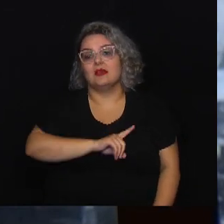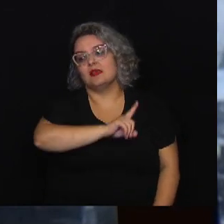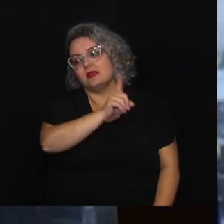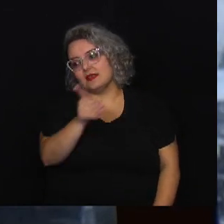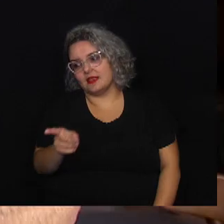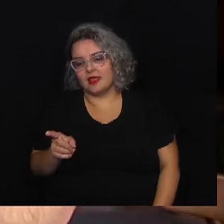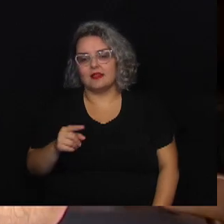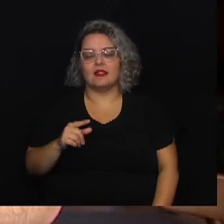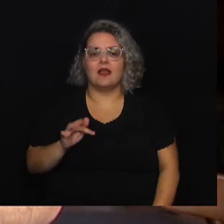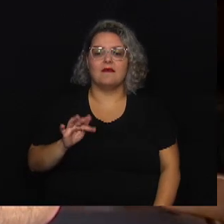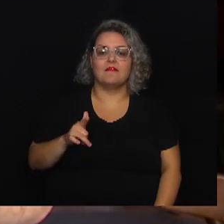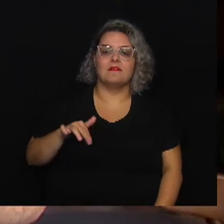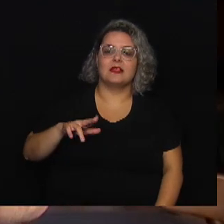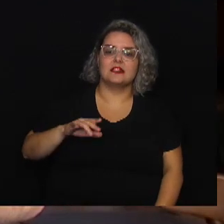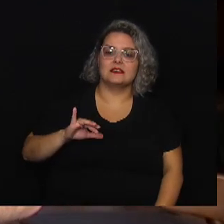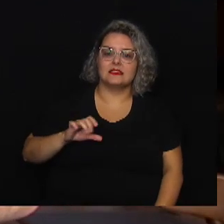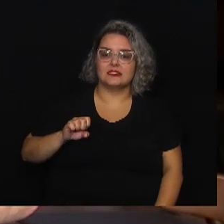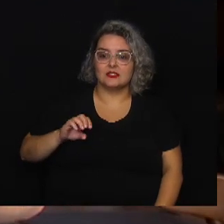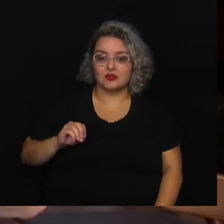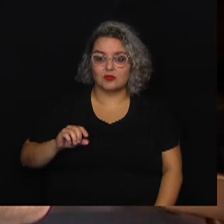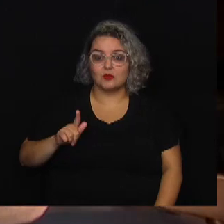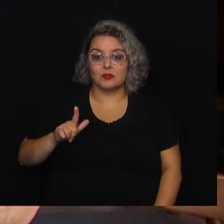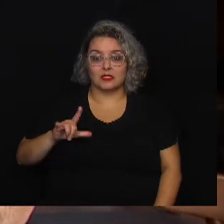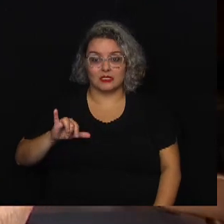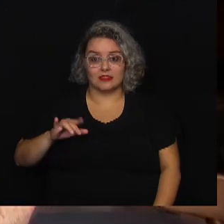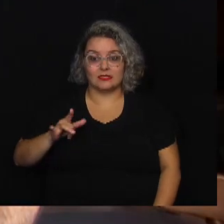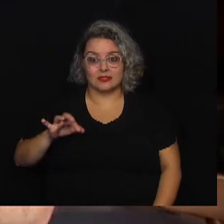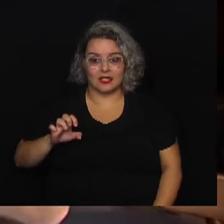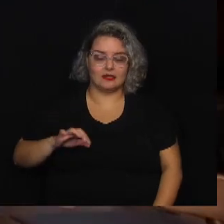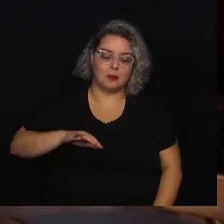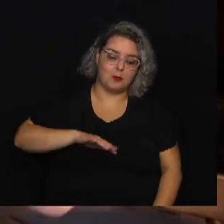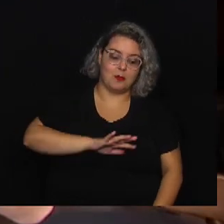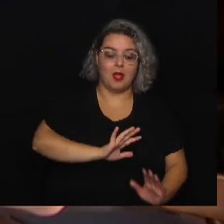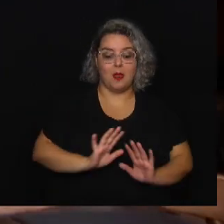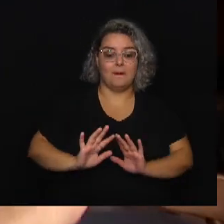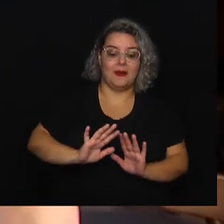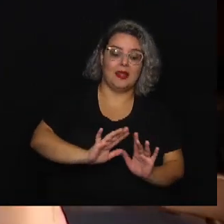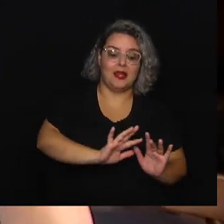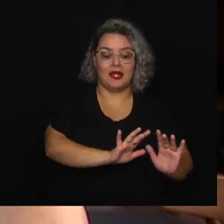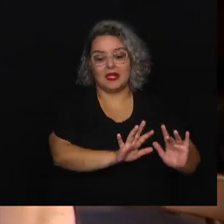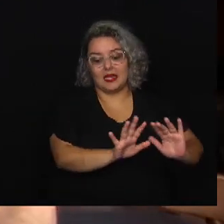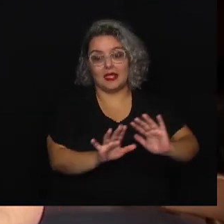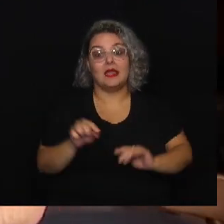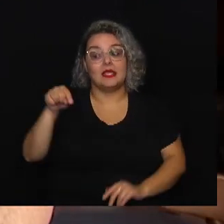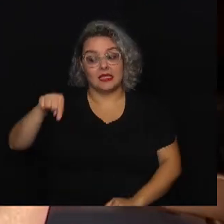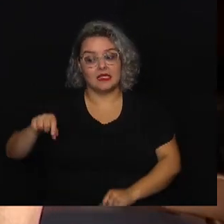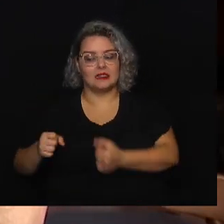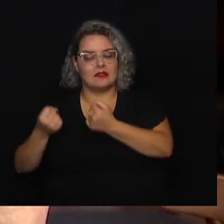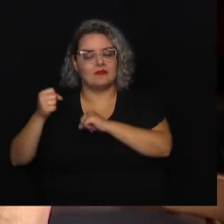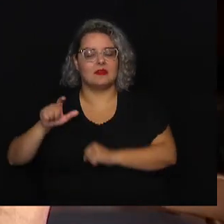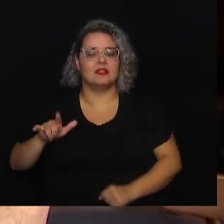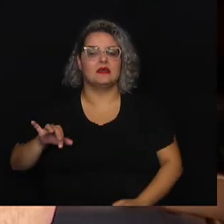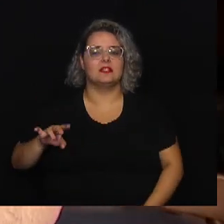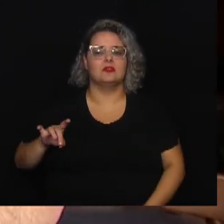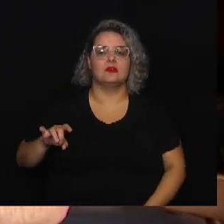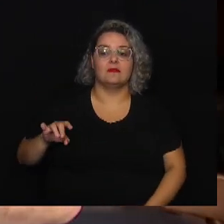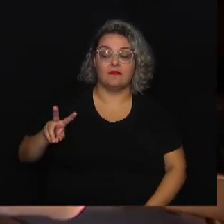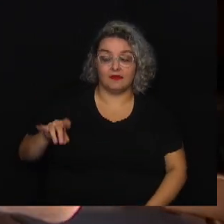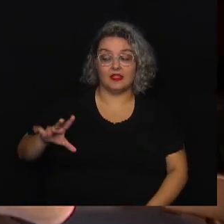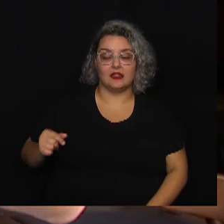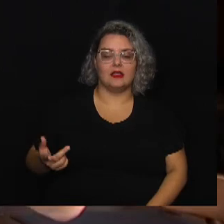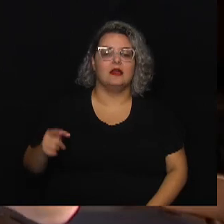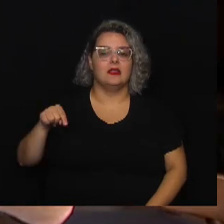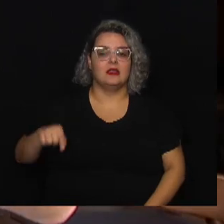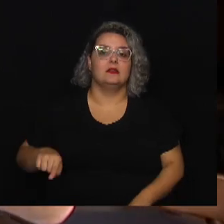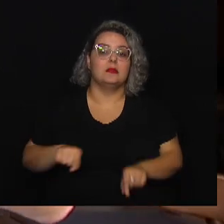Francisco Glicério. E naquela época ainda tinha desfile na Vila Industrial, e era na Salles de Oliveira. Então era assim,